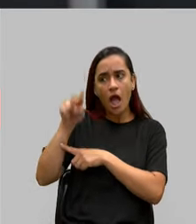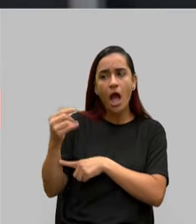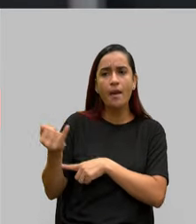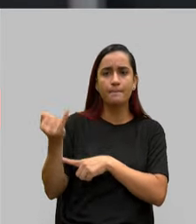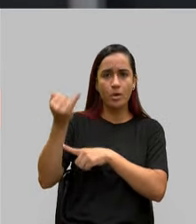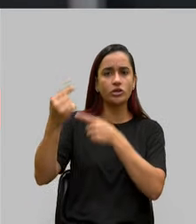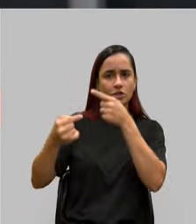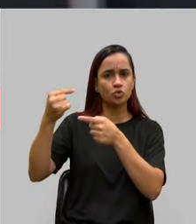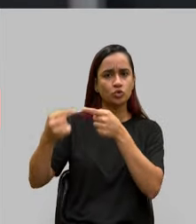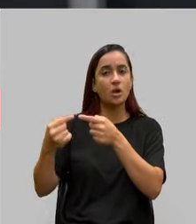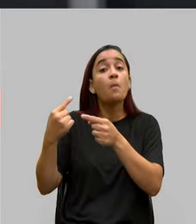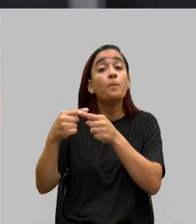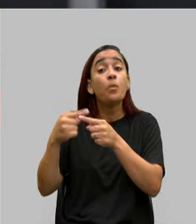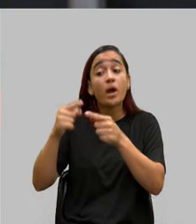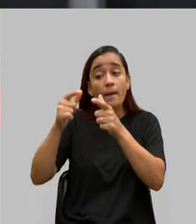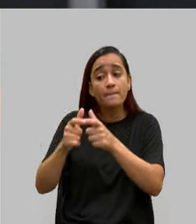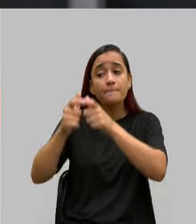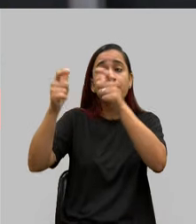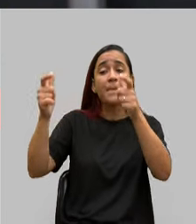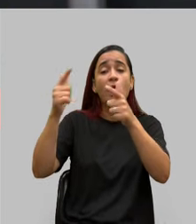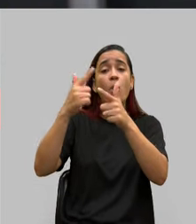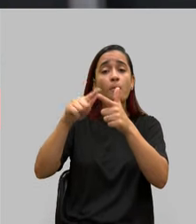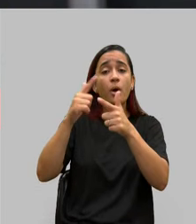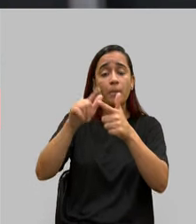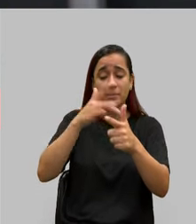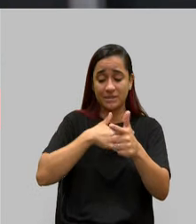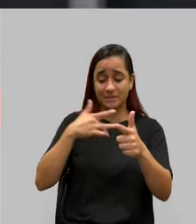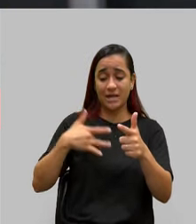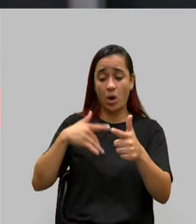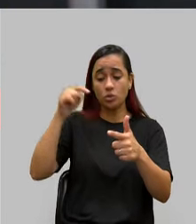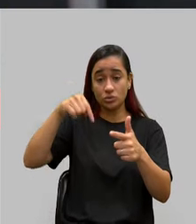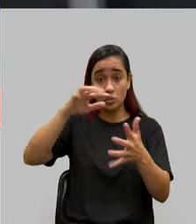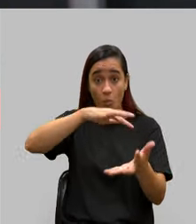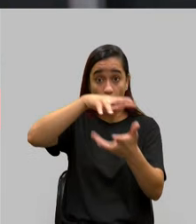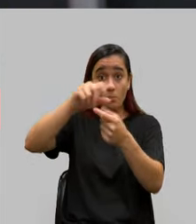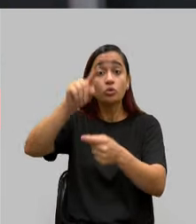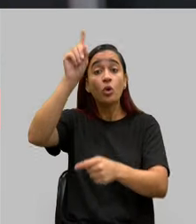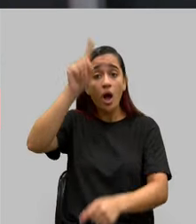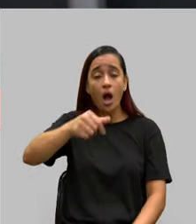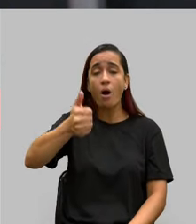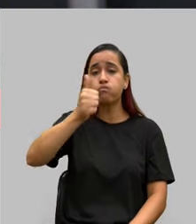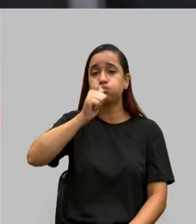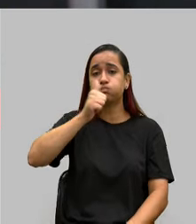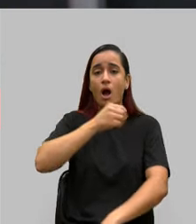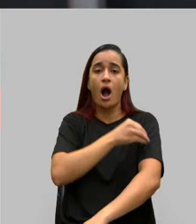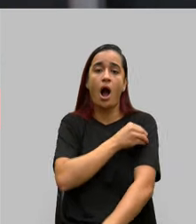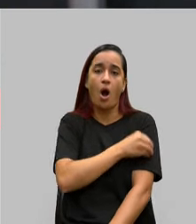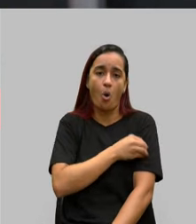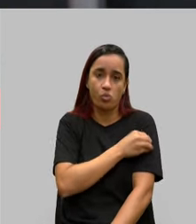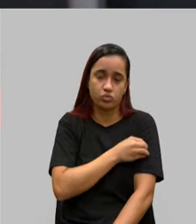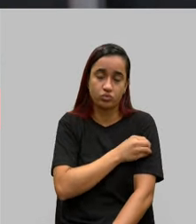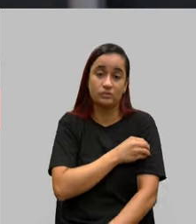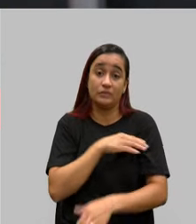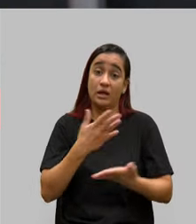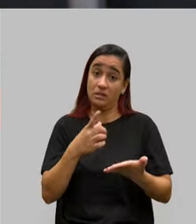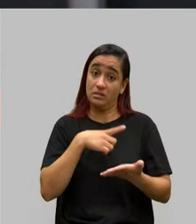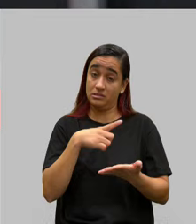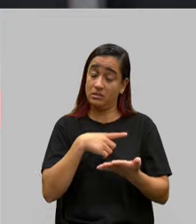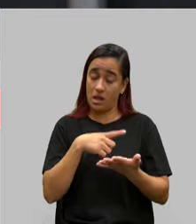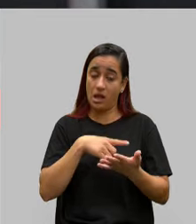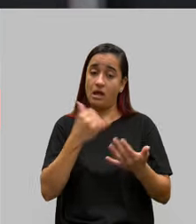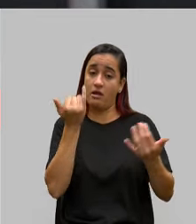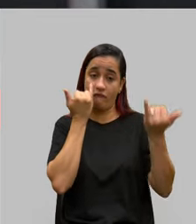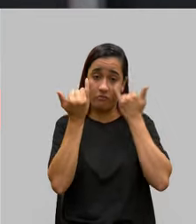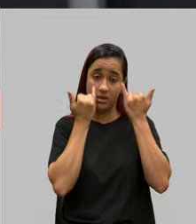porque o maior problema de saúde pública no mundo é o álcool né E a gente tem Dados importantes e a gente vem